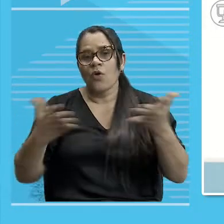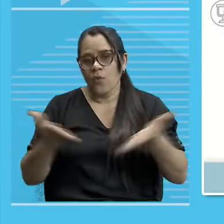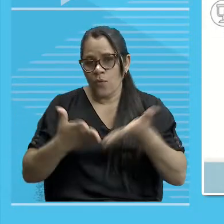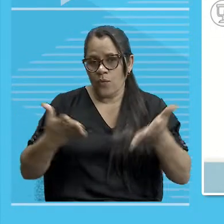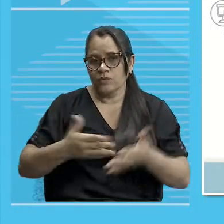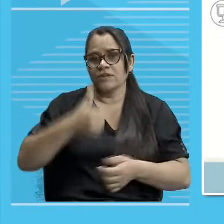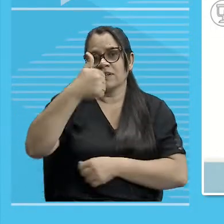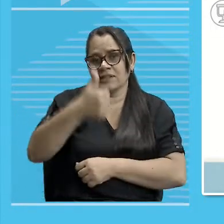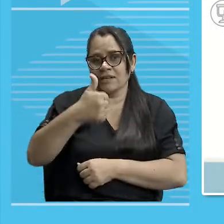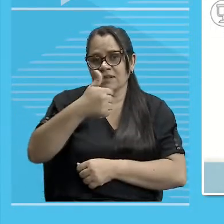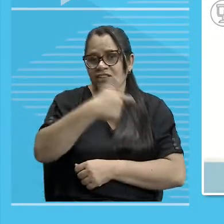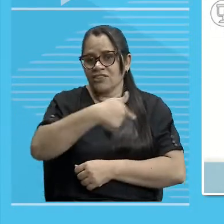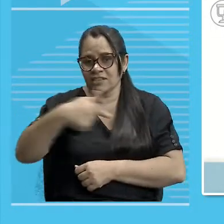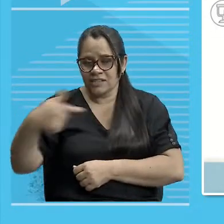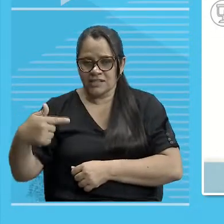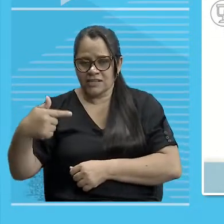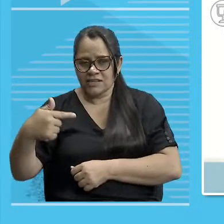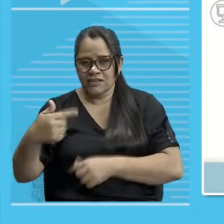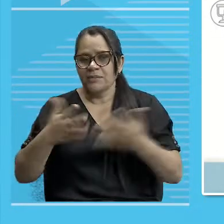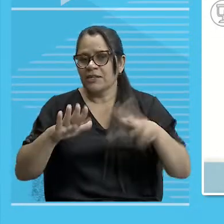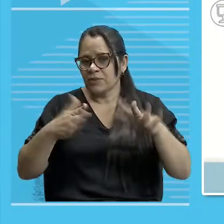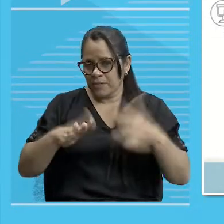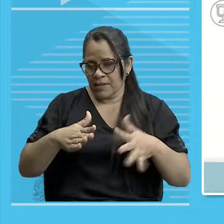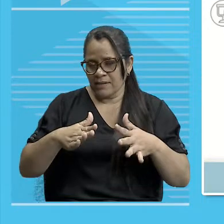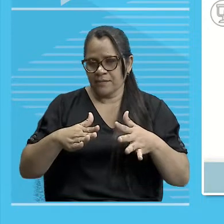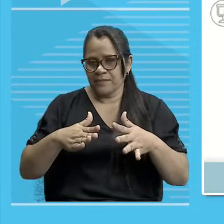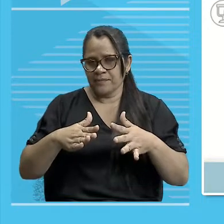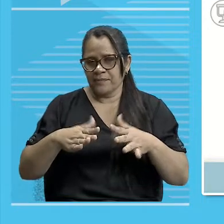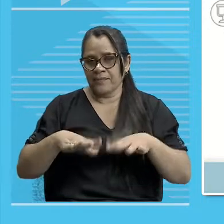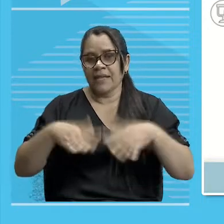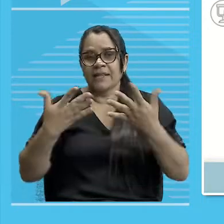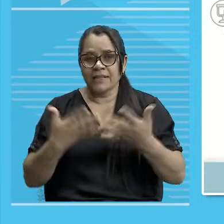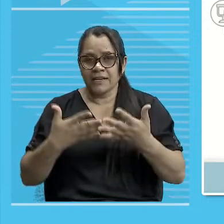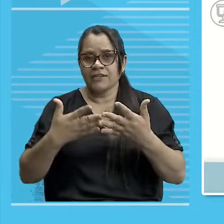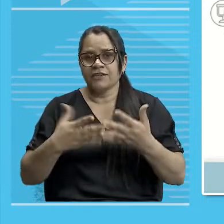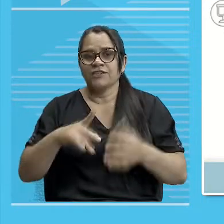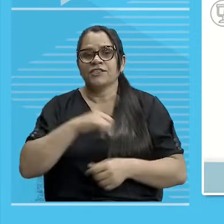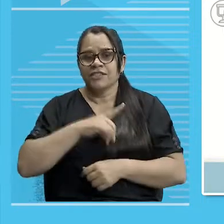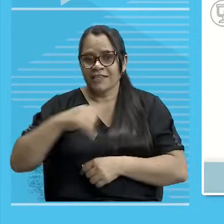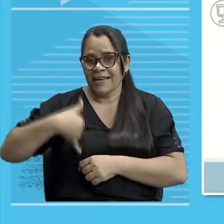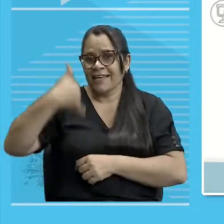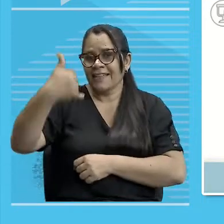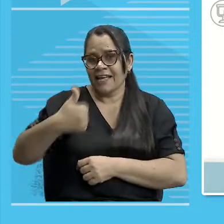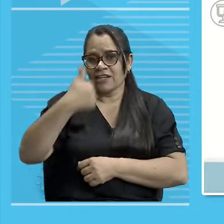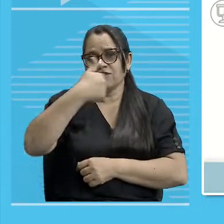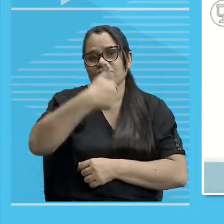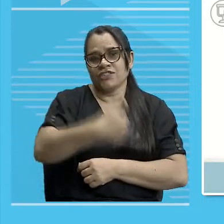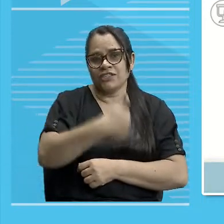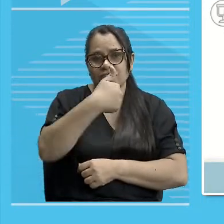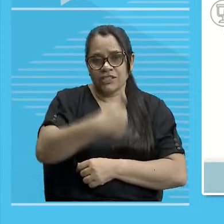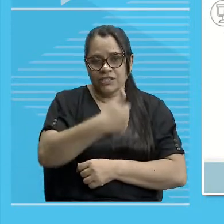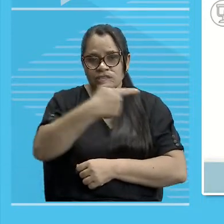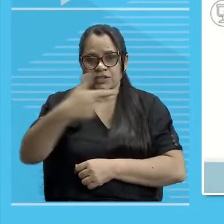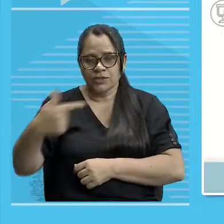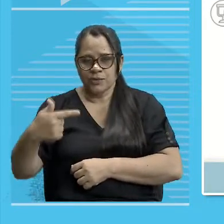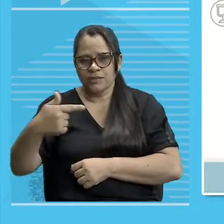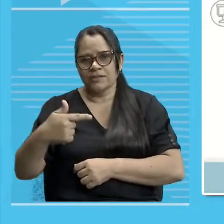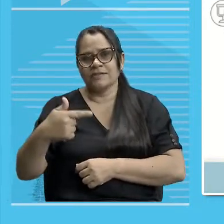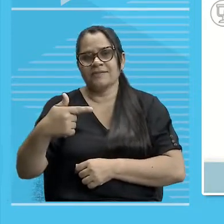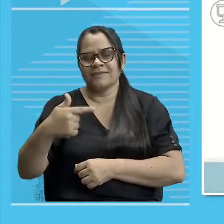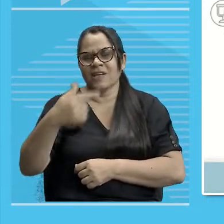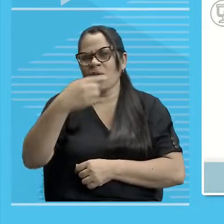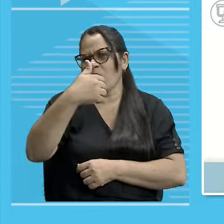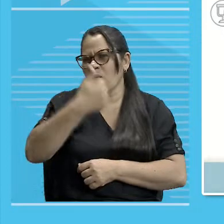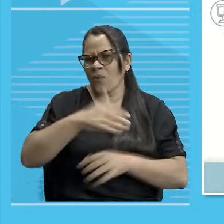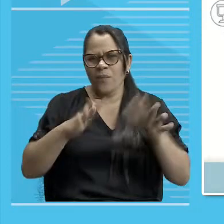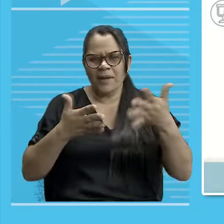menos 5, 12, é por aí. Ele tinha entre 12 e 14 anos. Não era mais do que isso. Ele